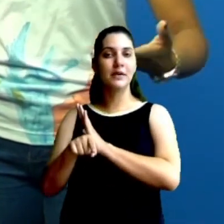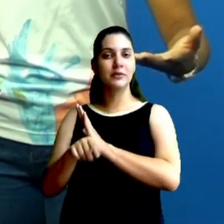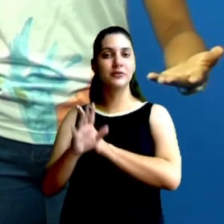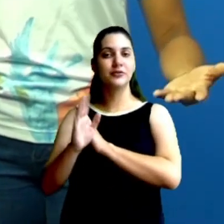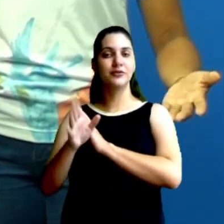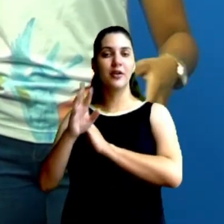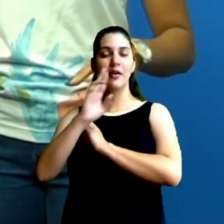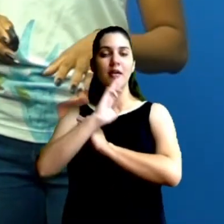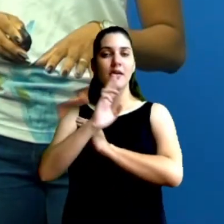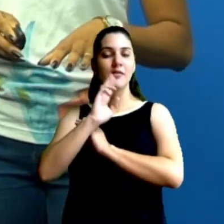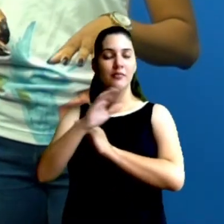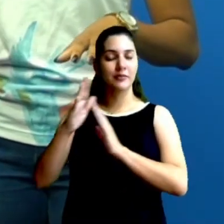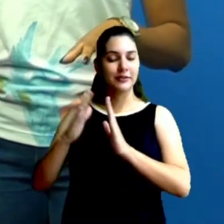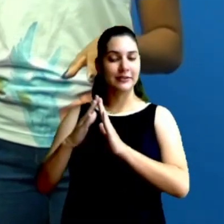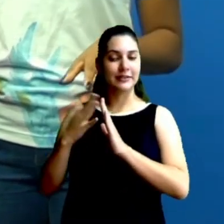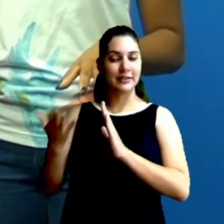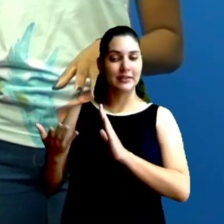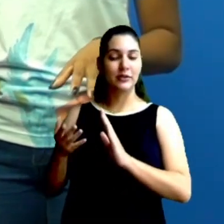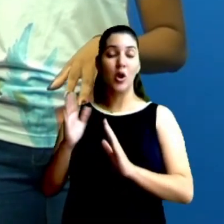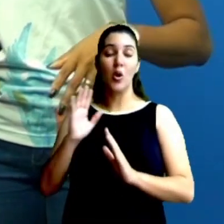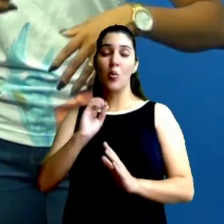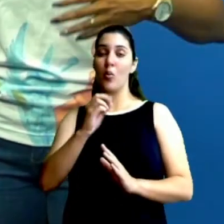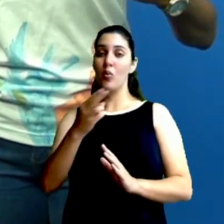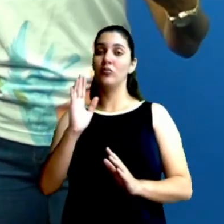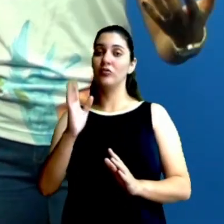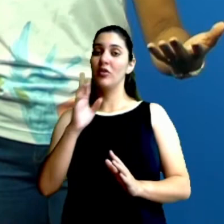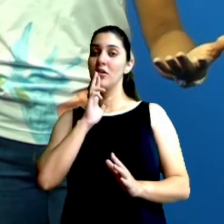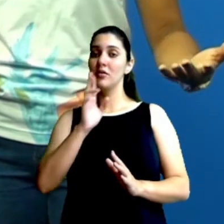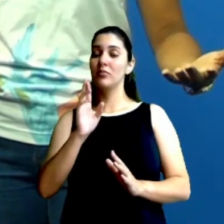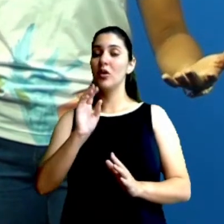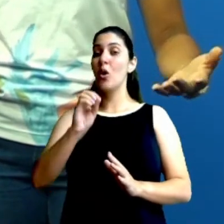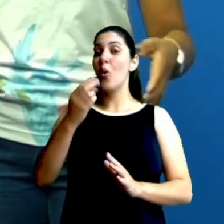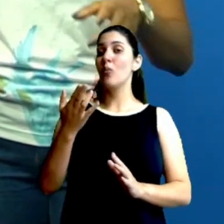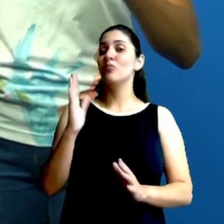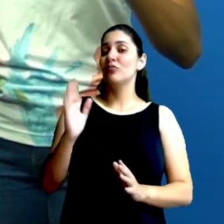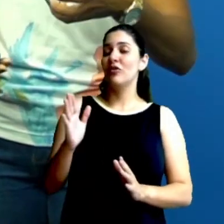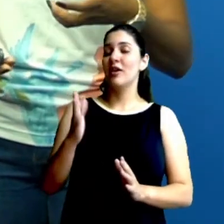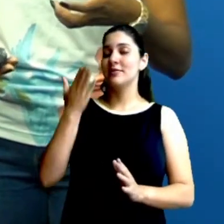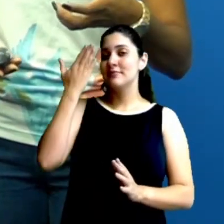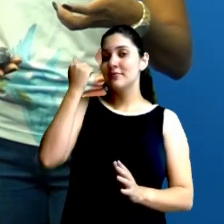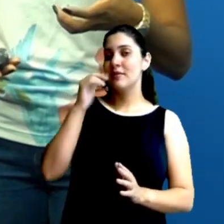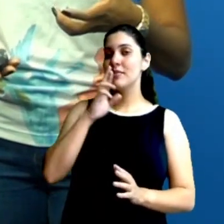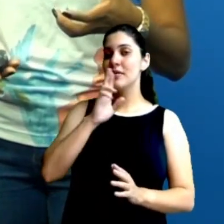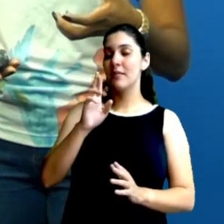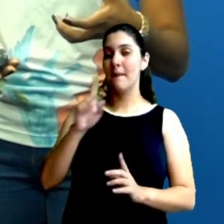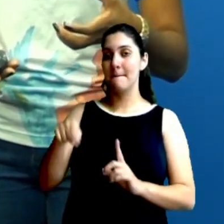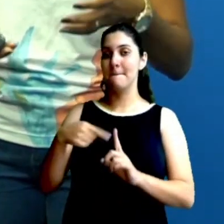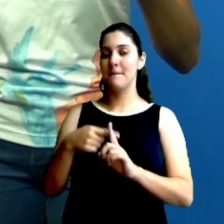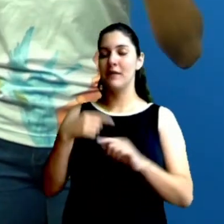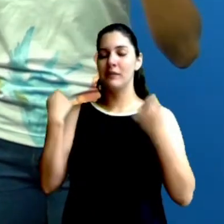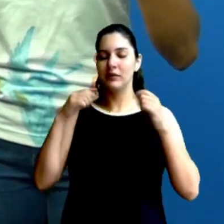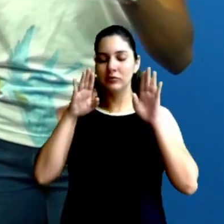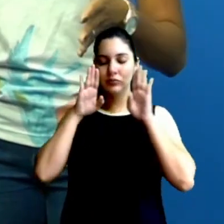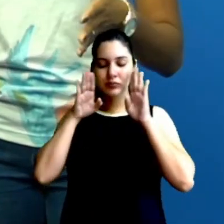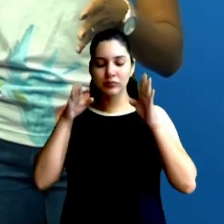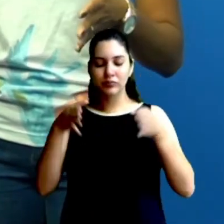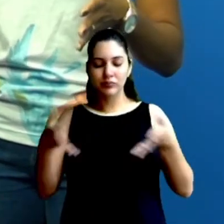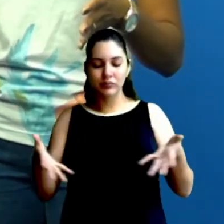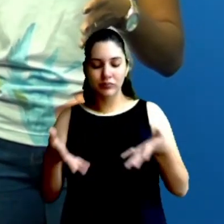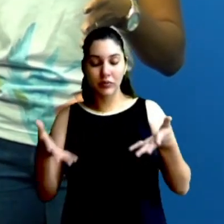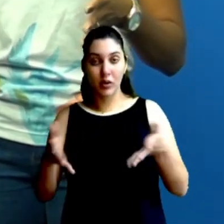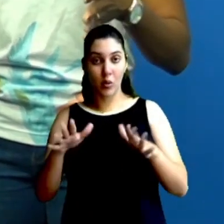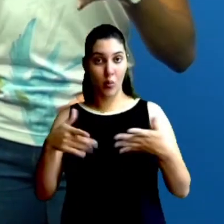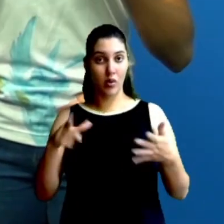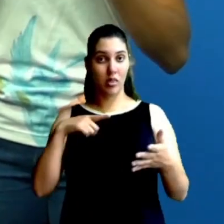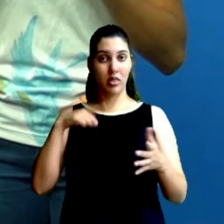até respondendo, ou já tenha até respondido, ou até já saiba a resposta. Mas vale a pena a gente enfatizar, porque quando a gente vê um tipo de